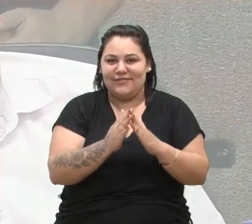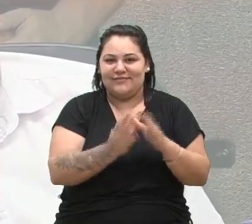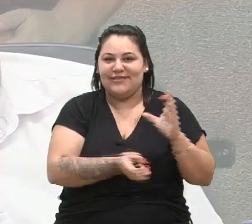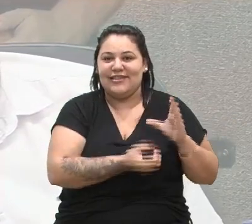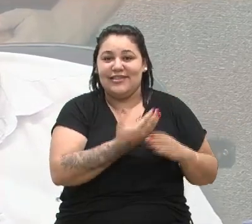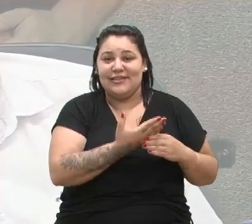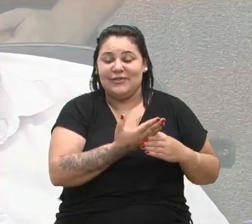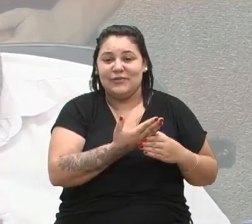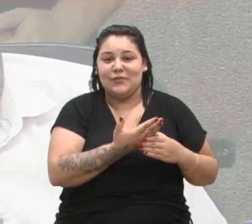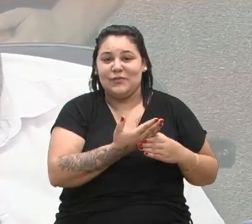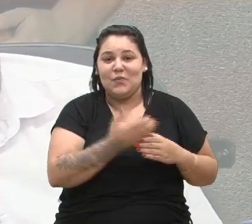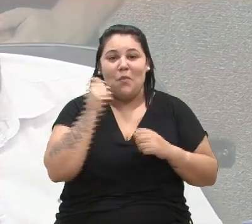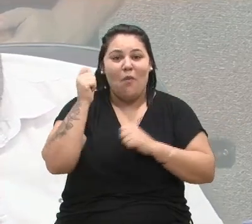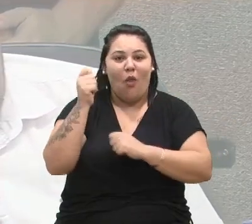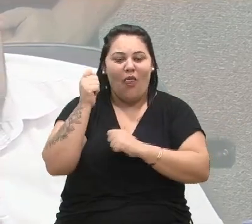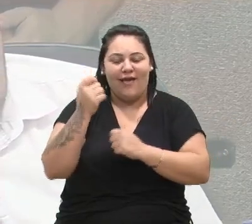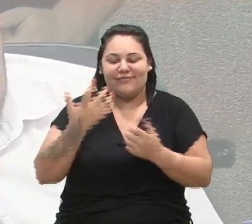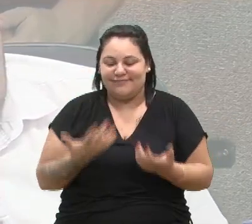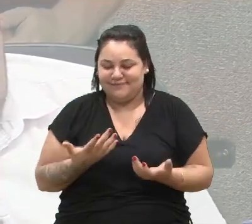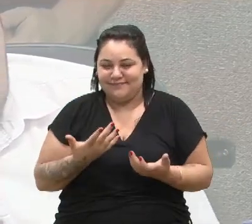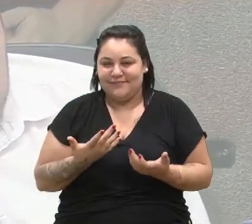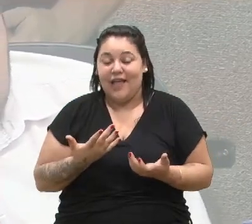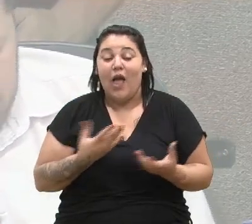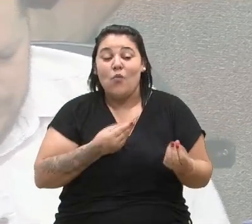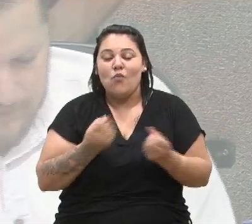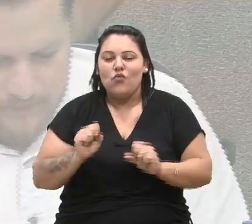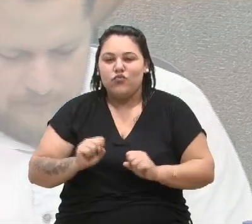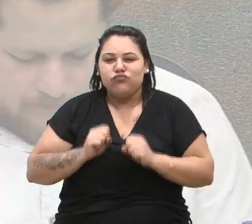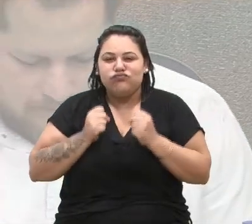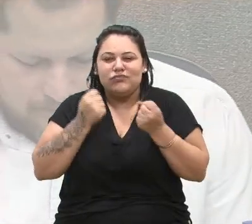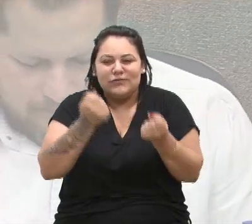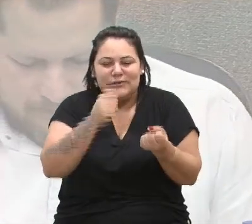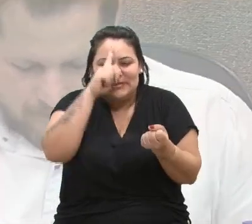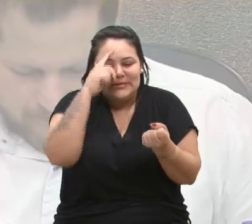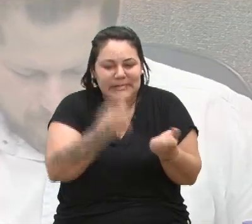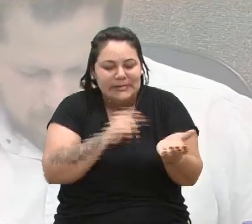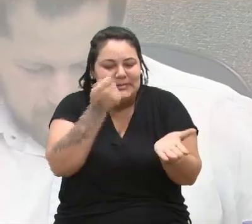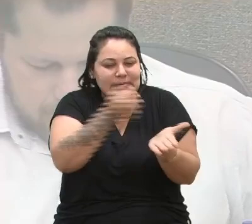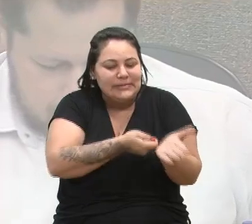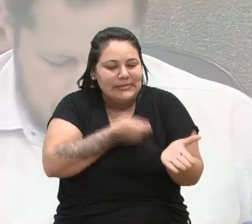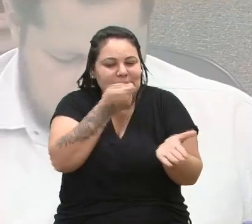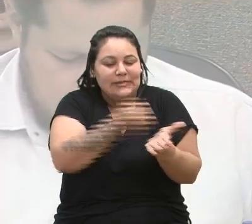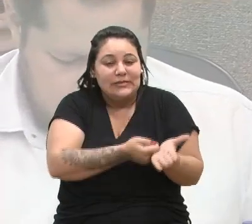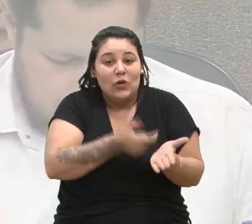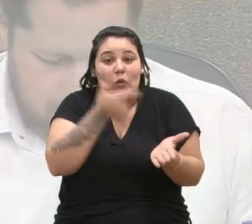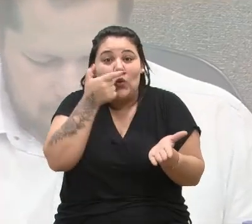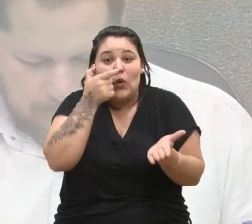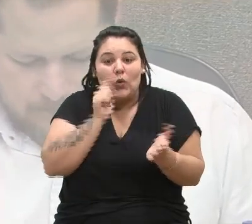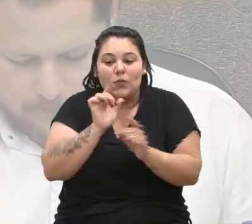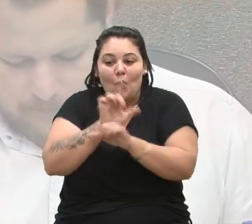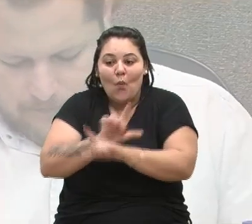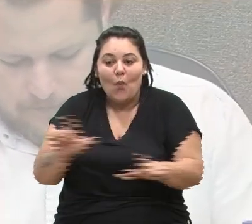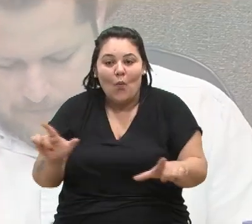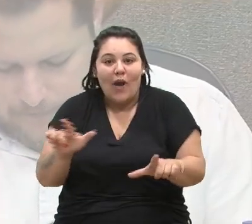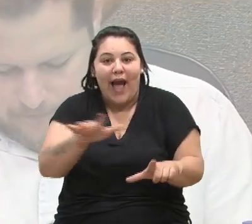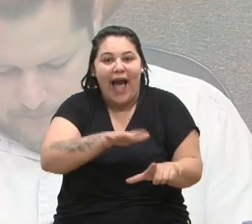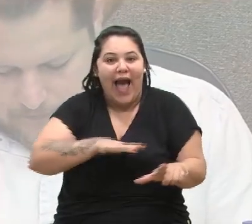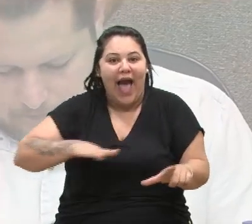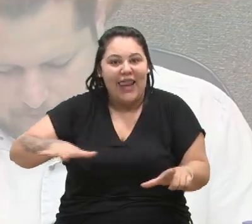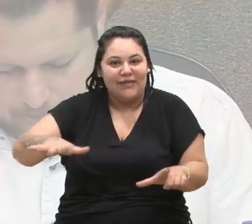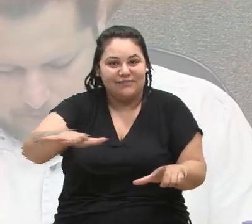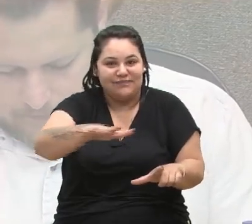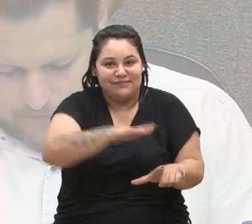era necessário. Com muito esforço e persistência, conseguiram desapropriar a área. Metade